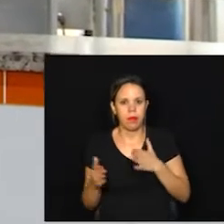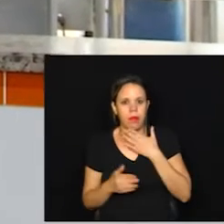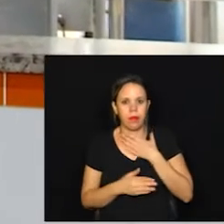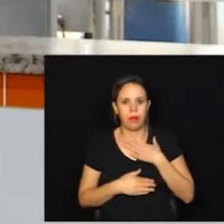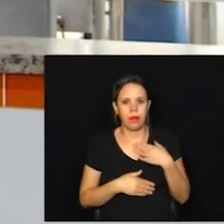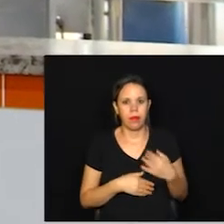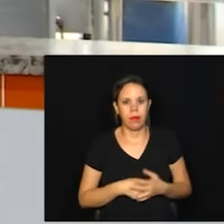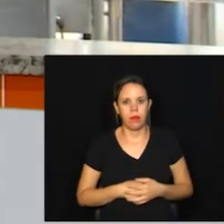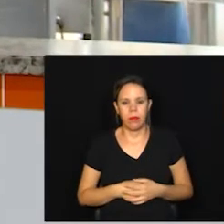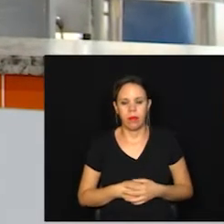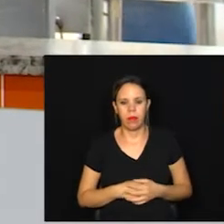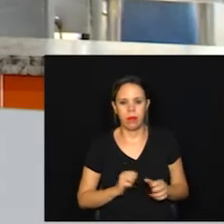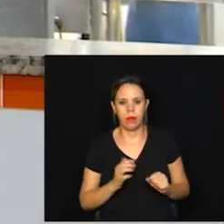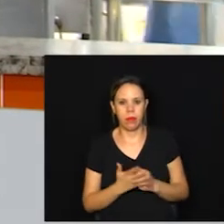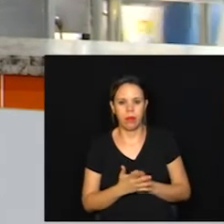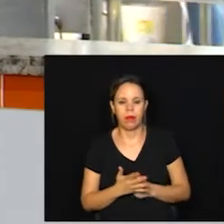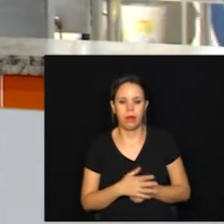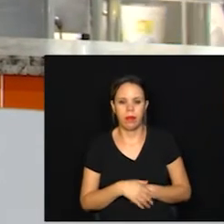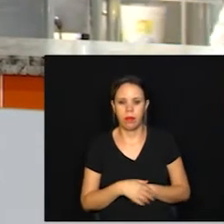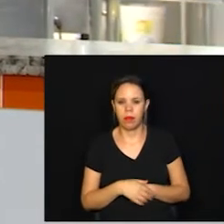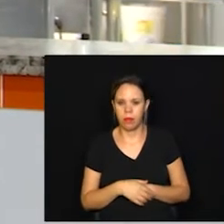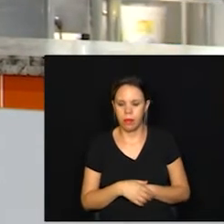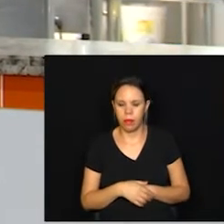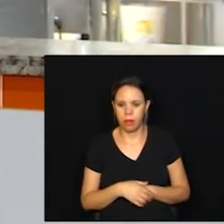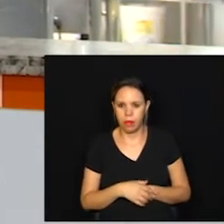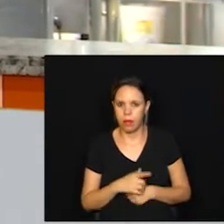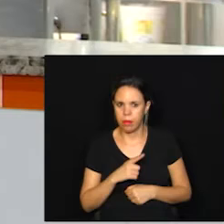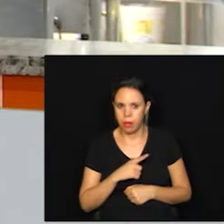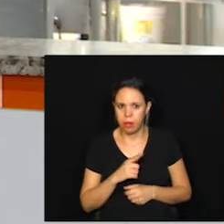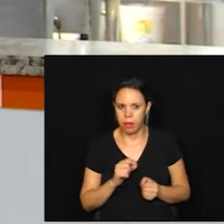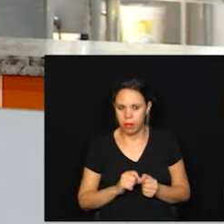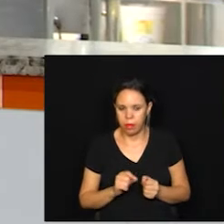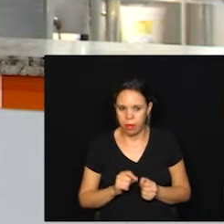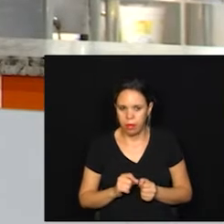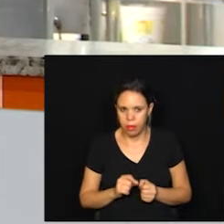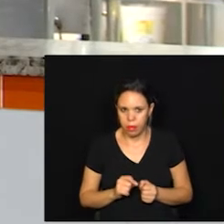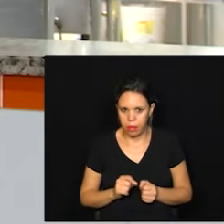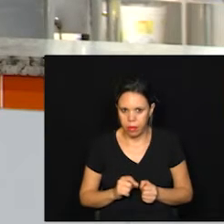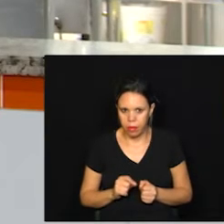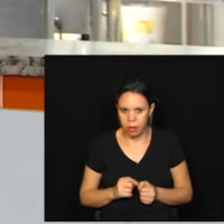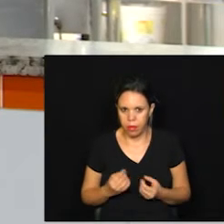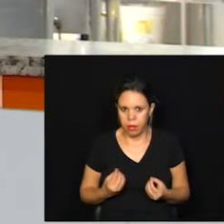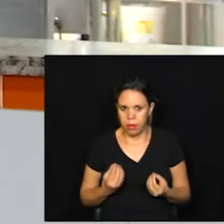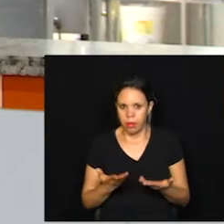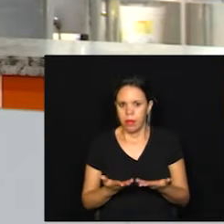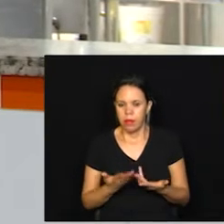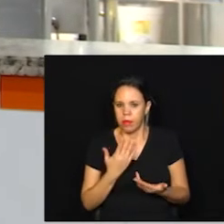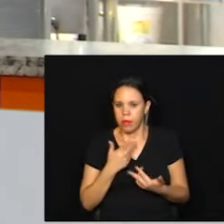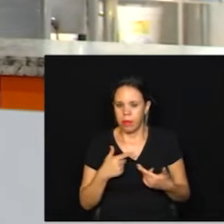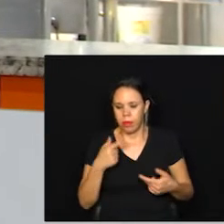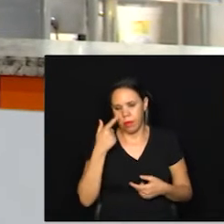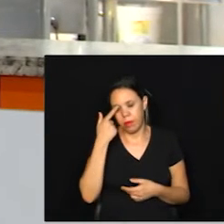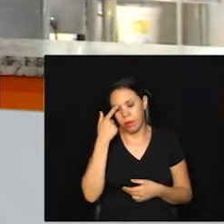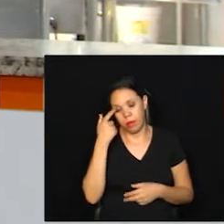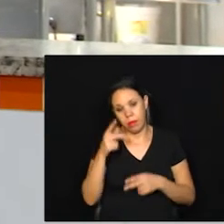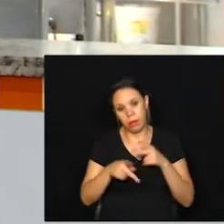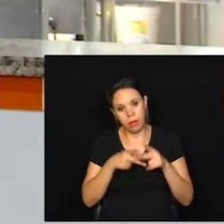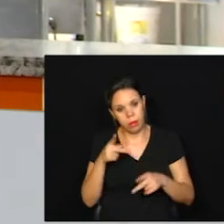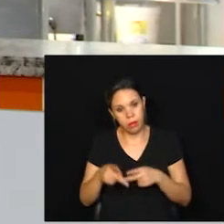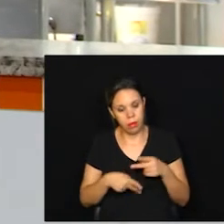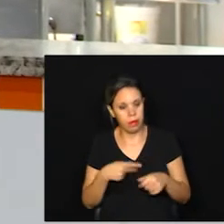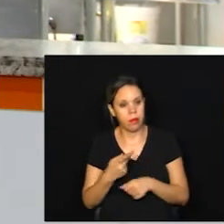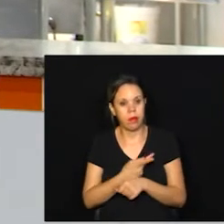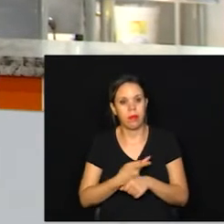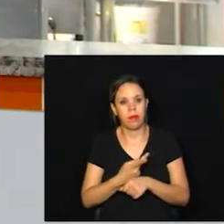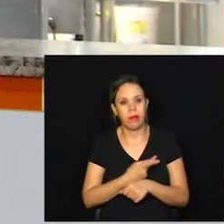de pandemia, né, do novo coronavírus, tem realizado a entrega de marmitas para a população que